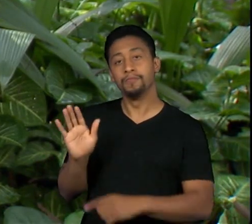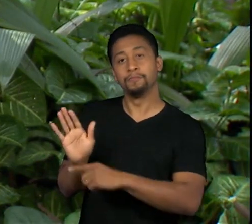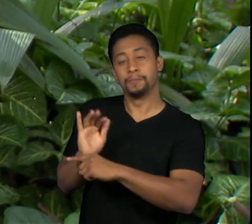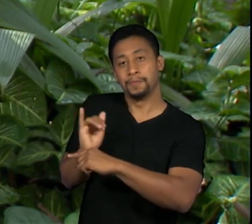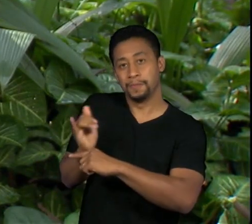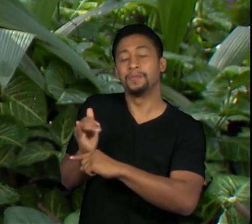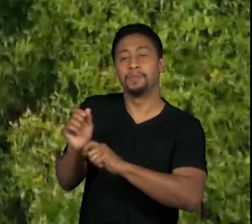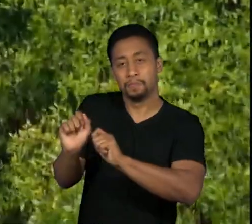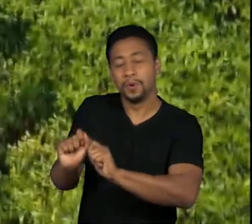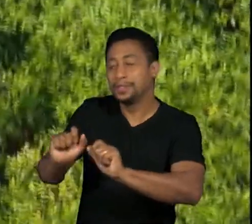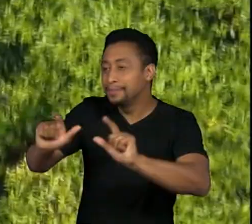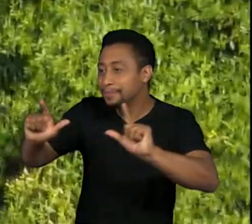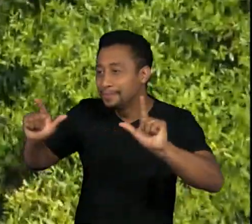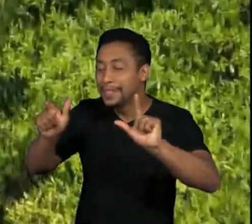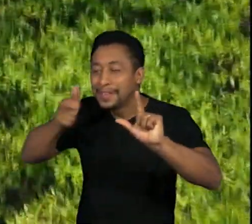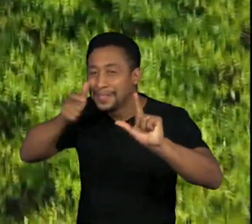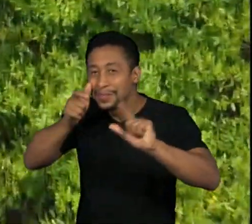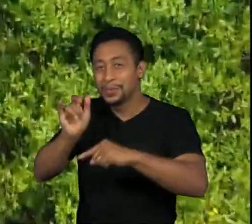no YouTube.